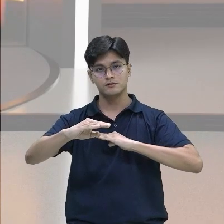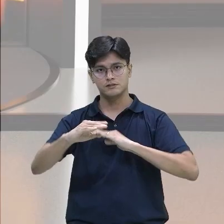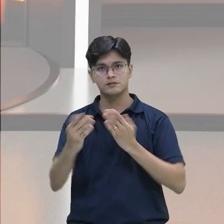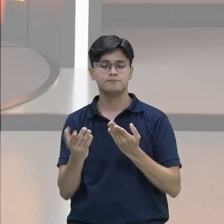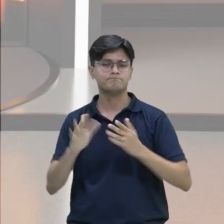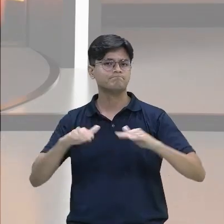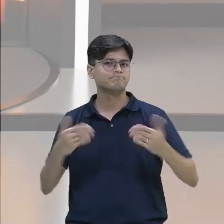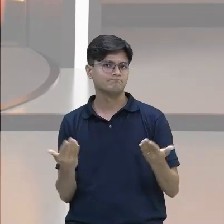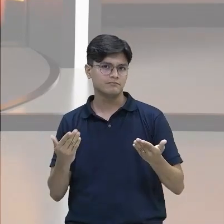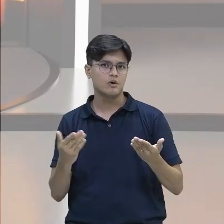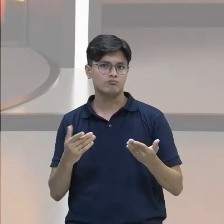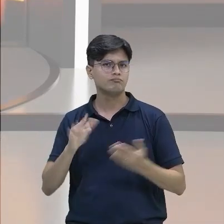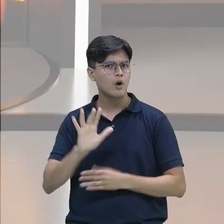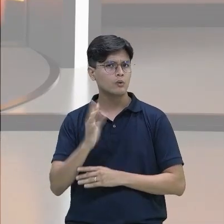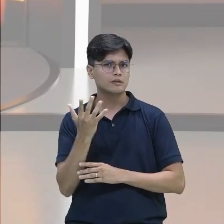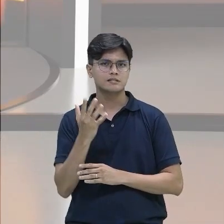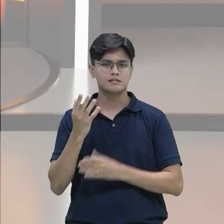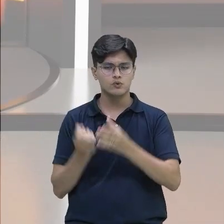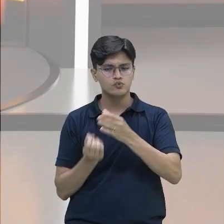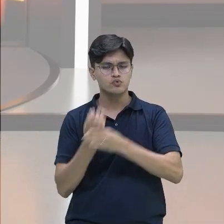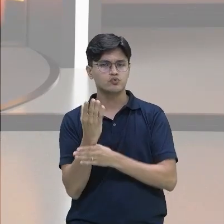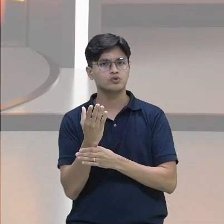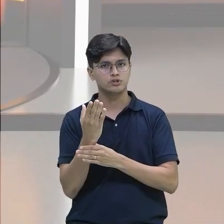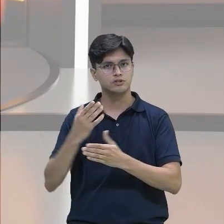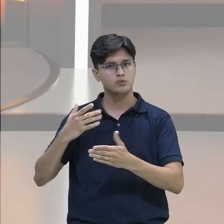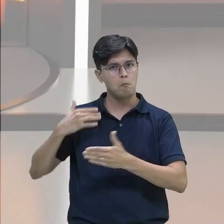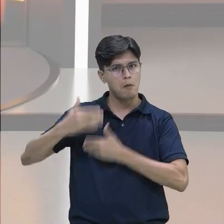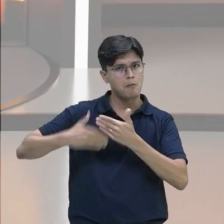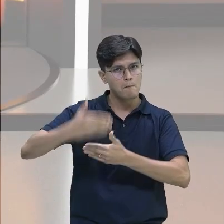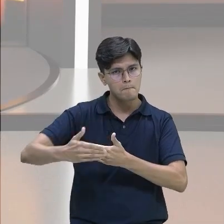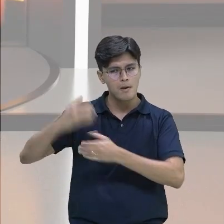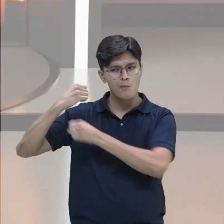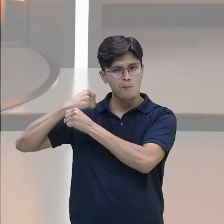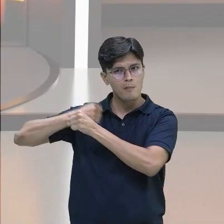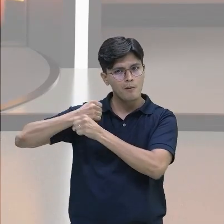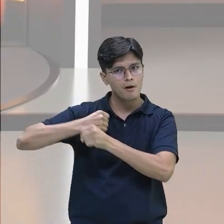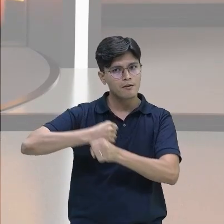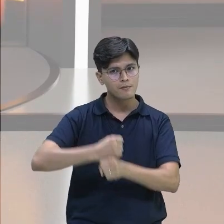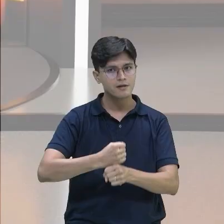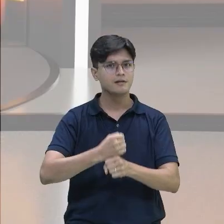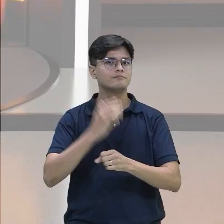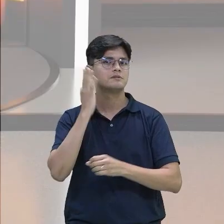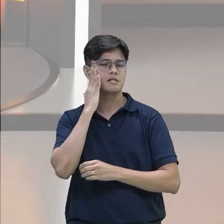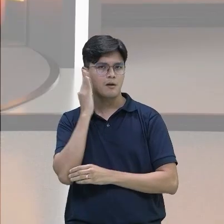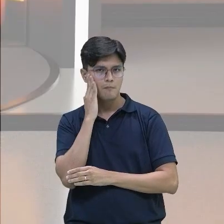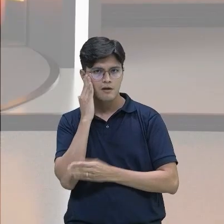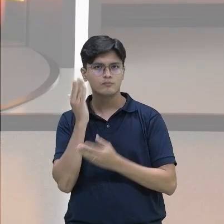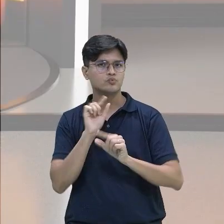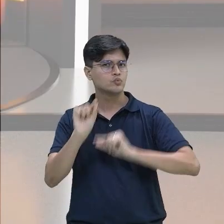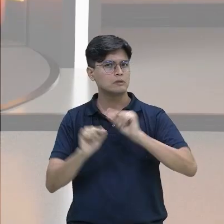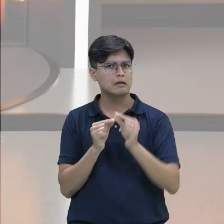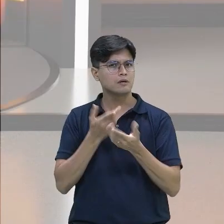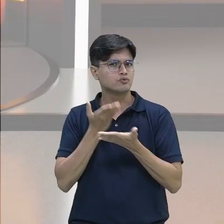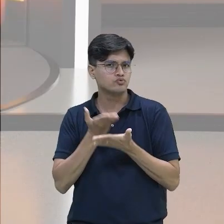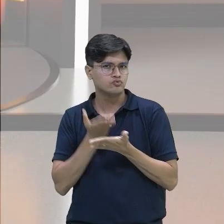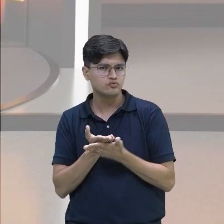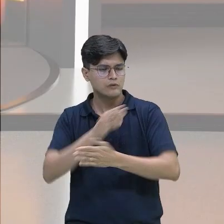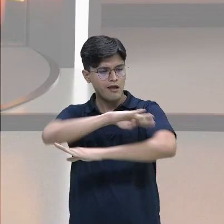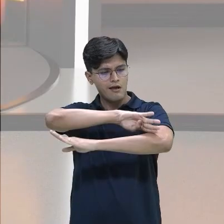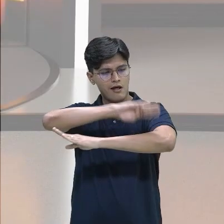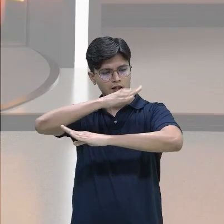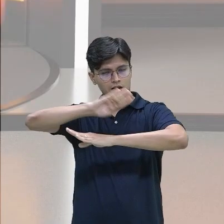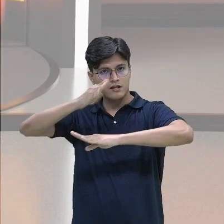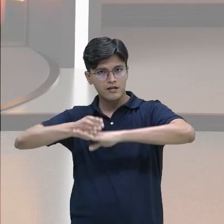que em relação aos estudos sobre relevo, solo, são milhões de anos para ocorrer